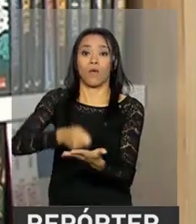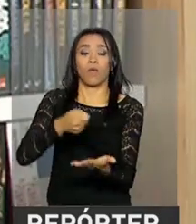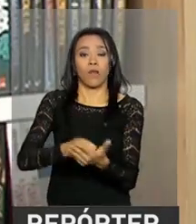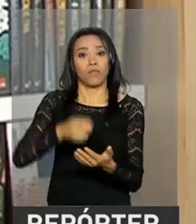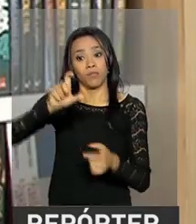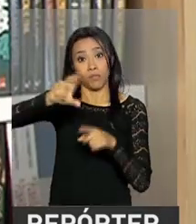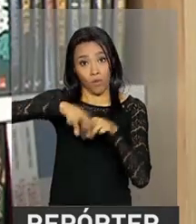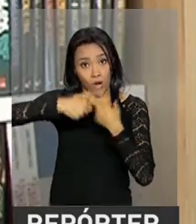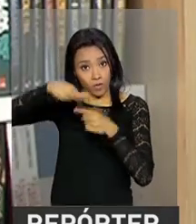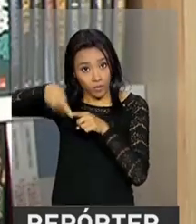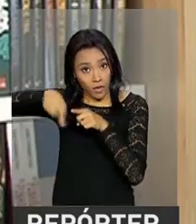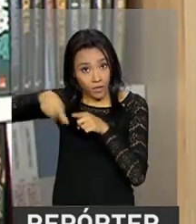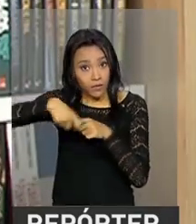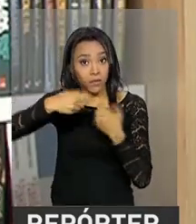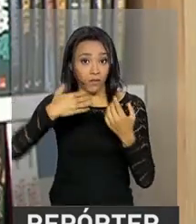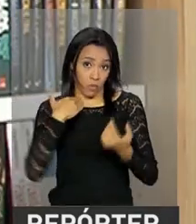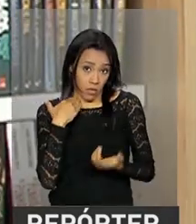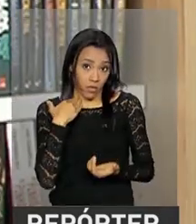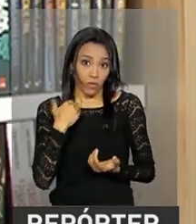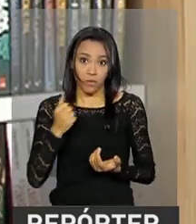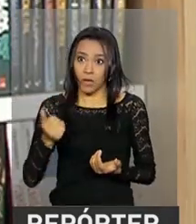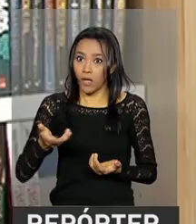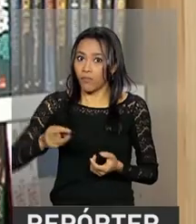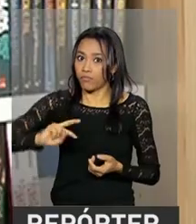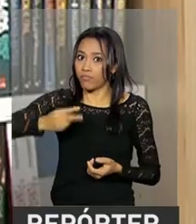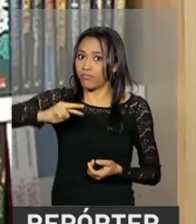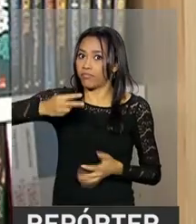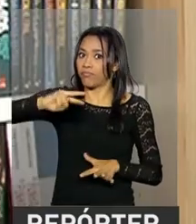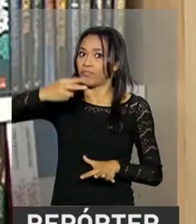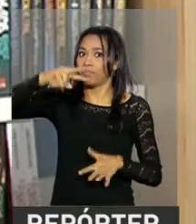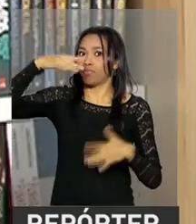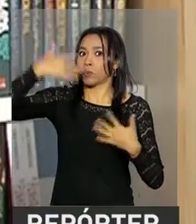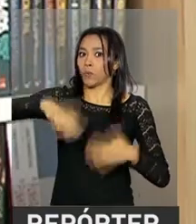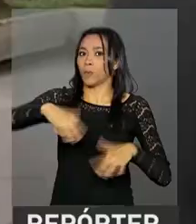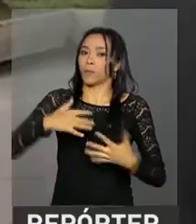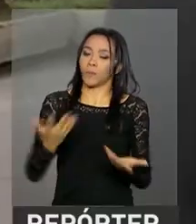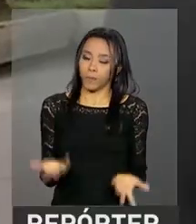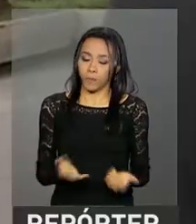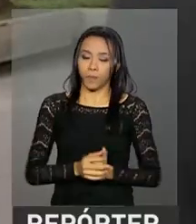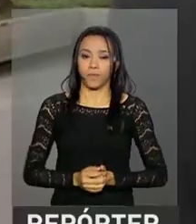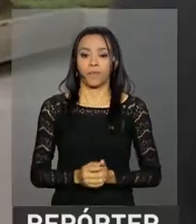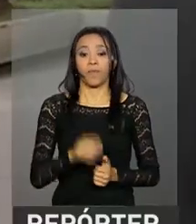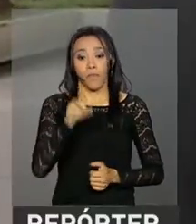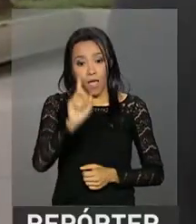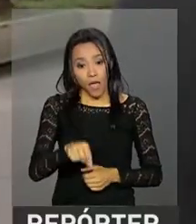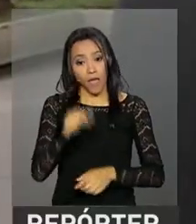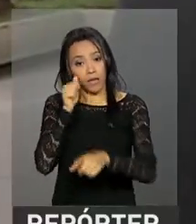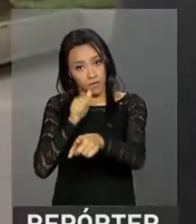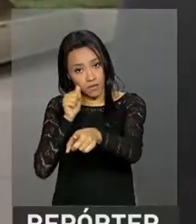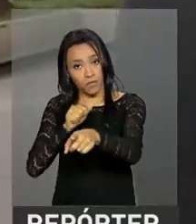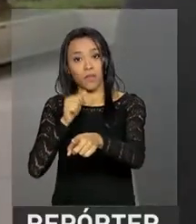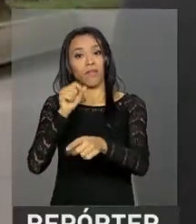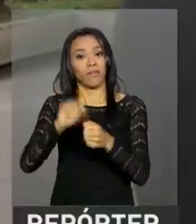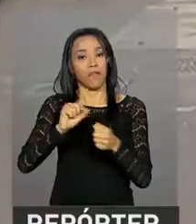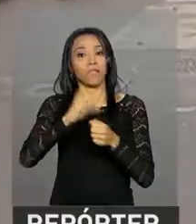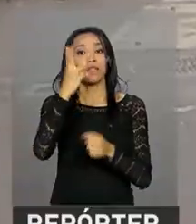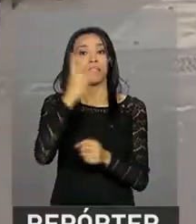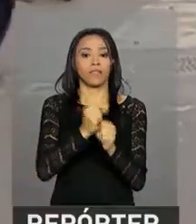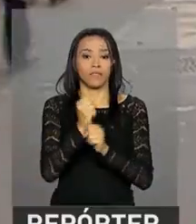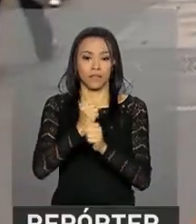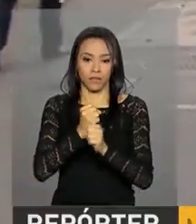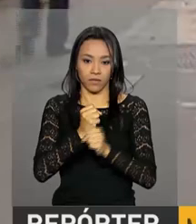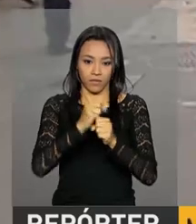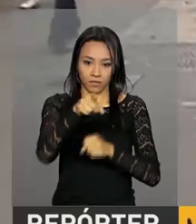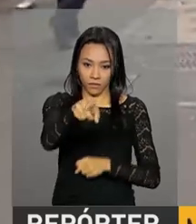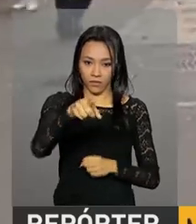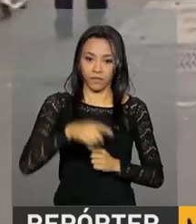cartão de crédito e pela financeira são muito superiores aos juros que são recebidos. É o que Maria Rúbia faz há 3 anos. Eu